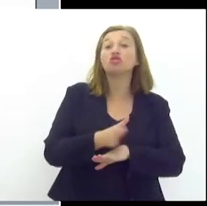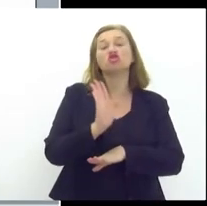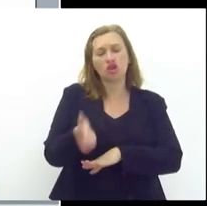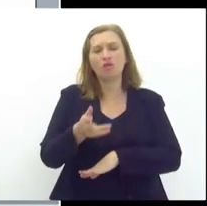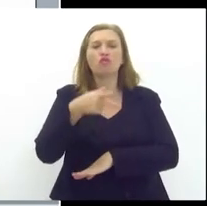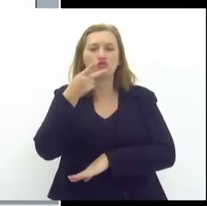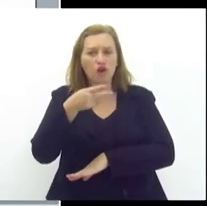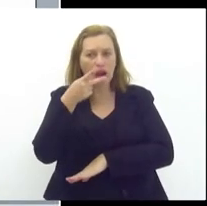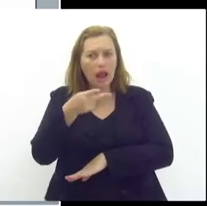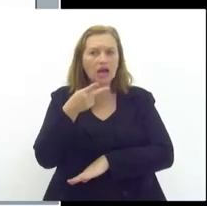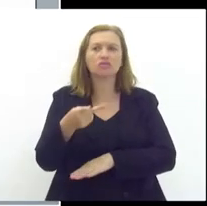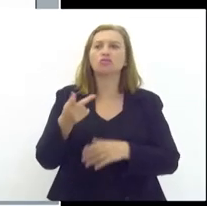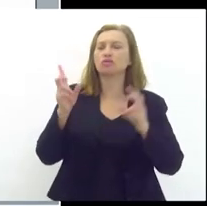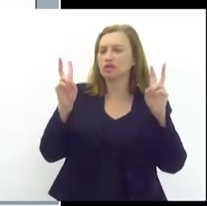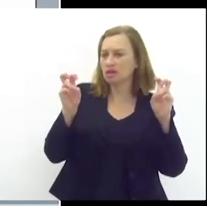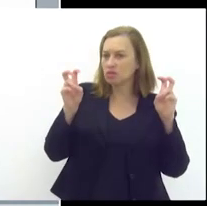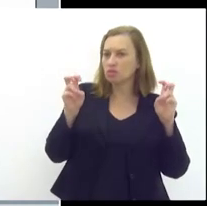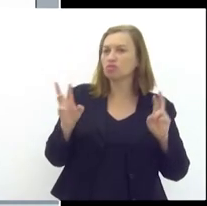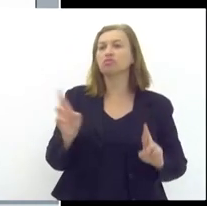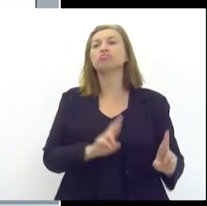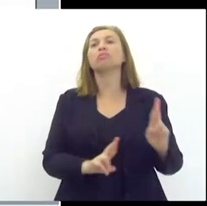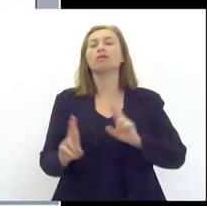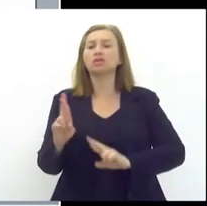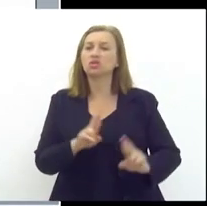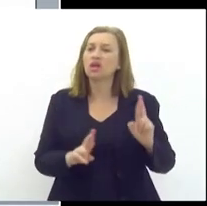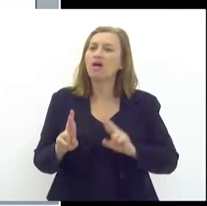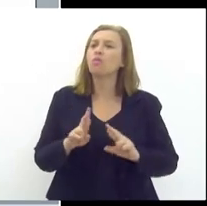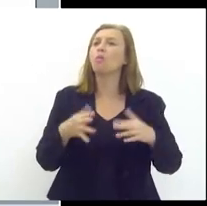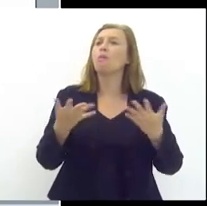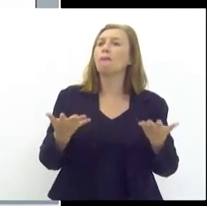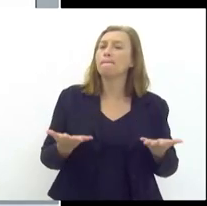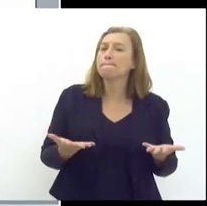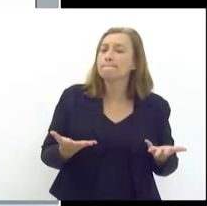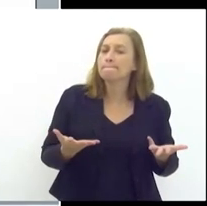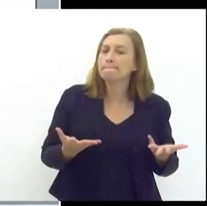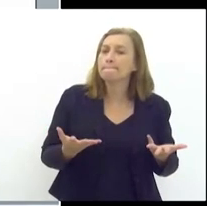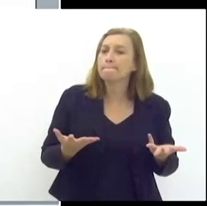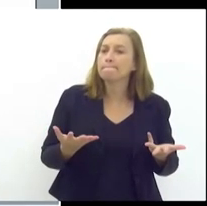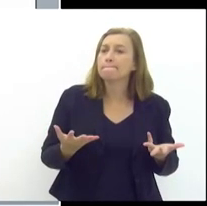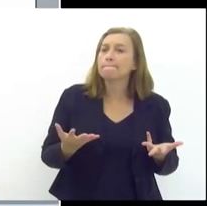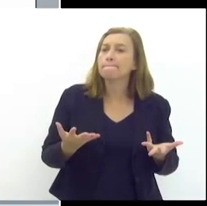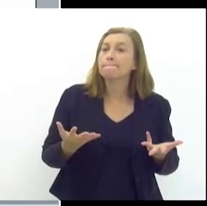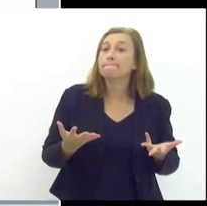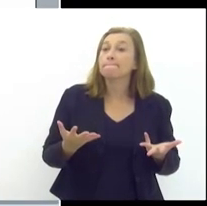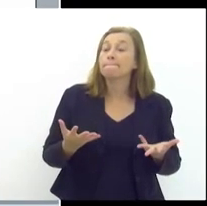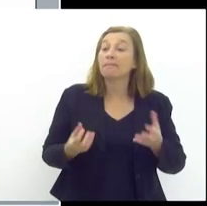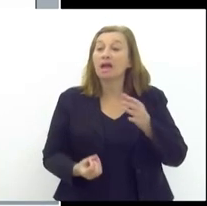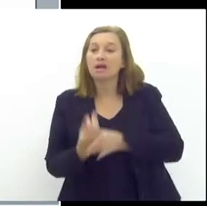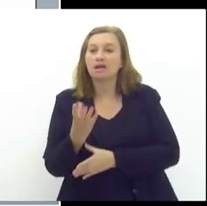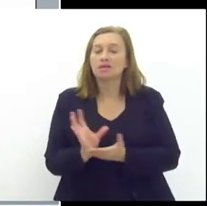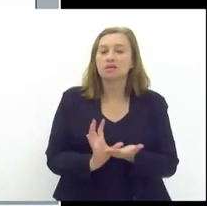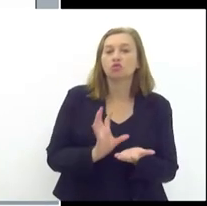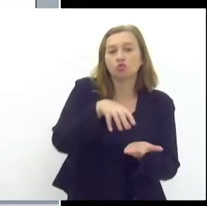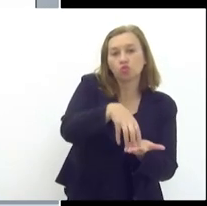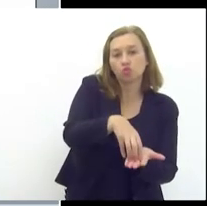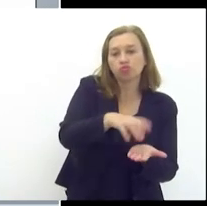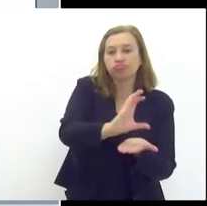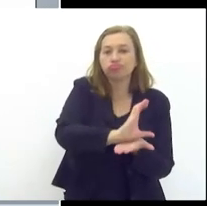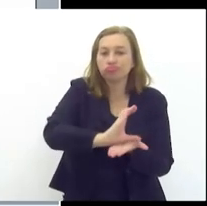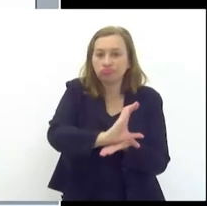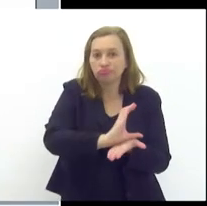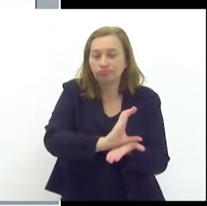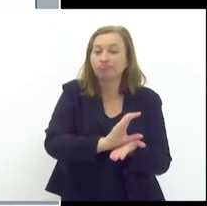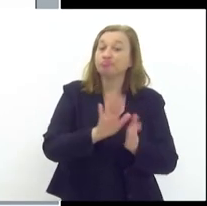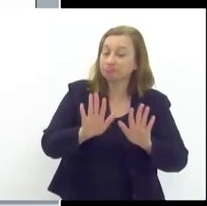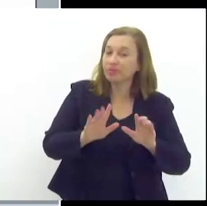falado Nas questões relativas é a composição do Conselho diga